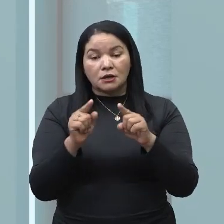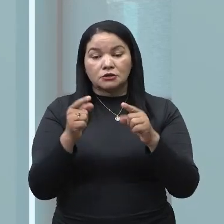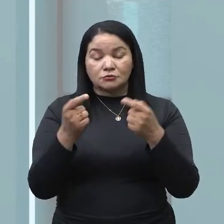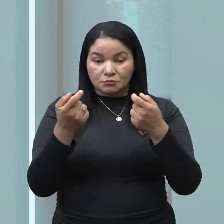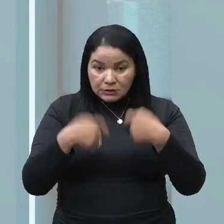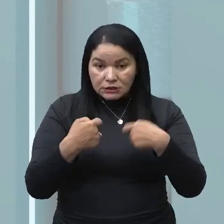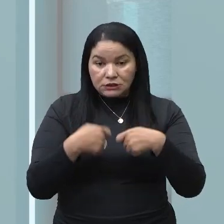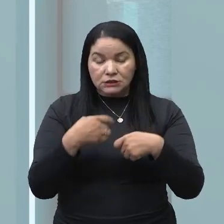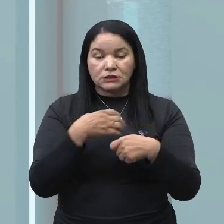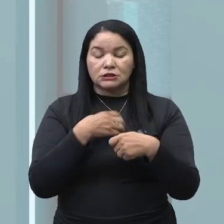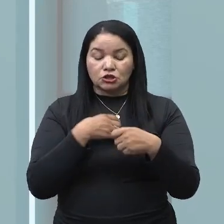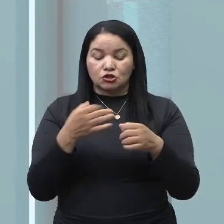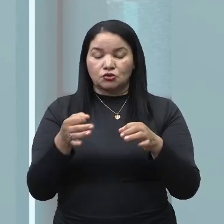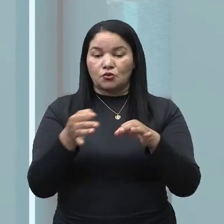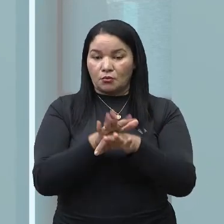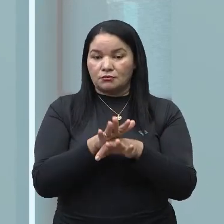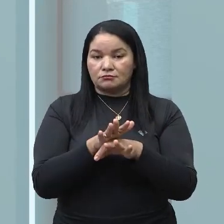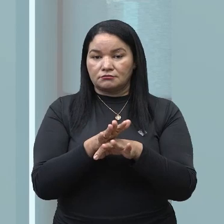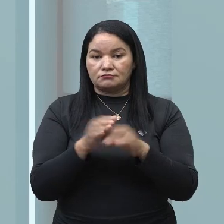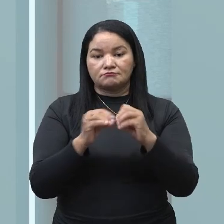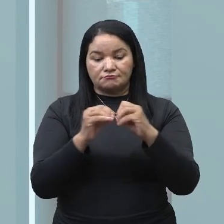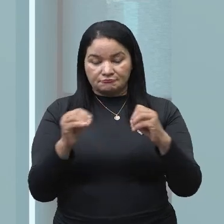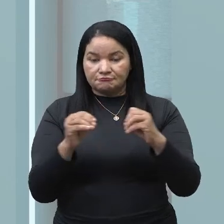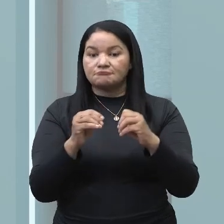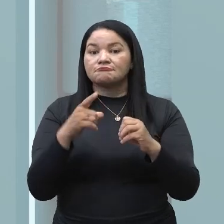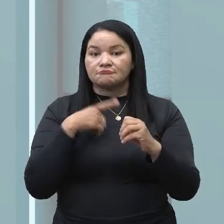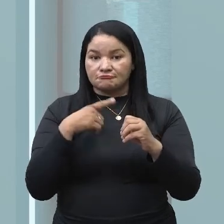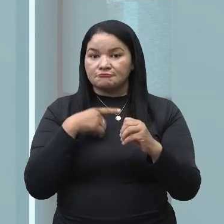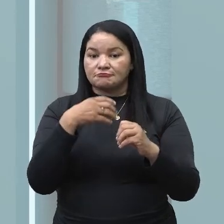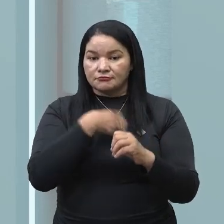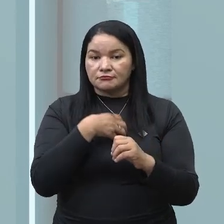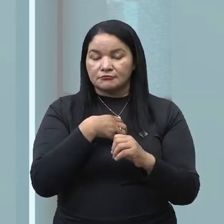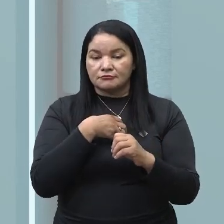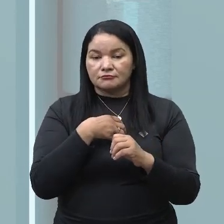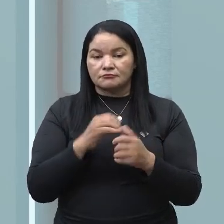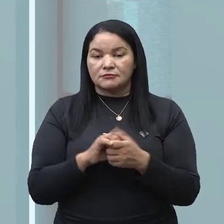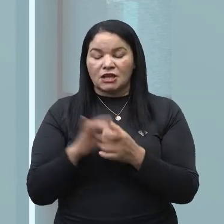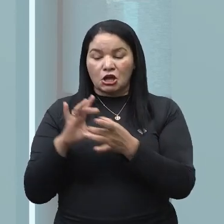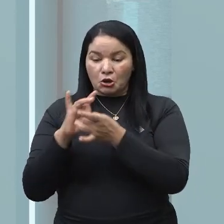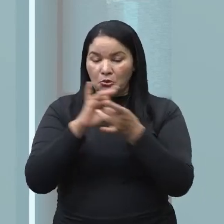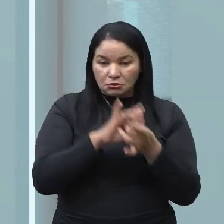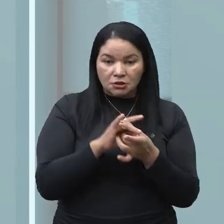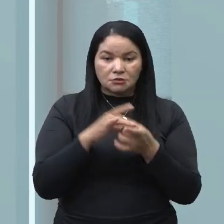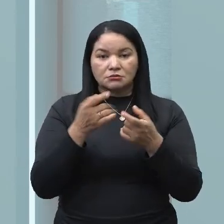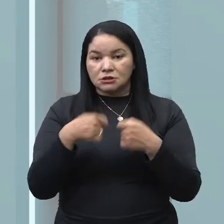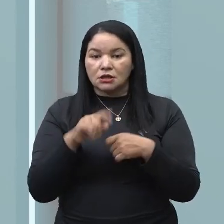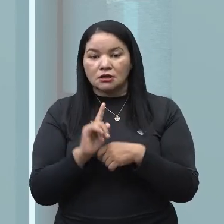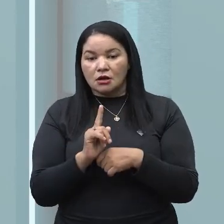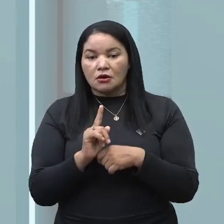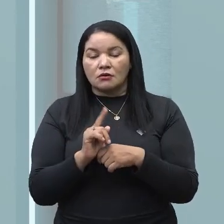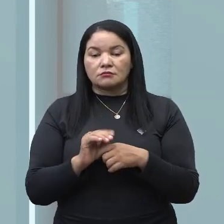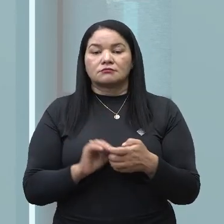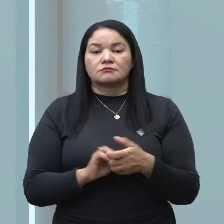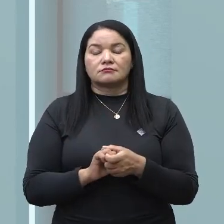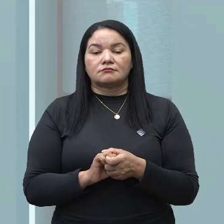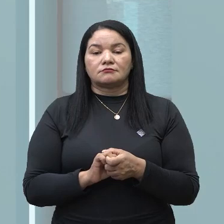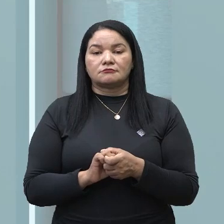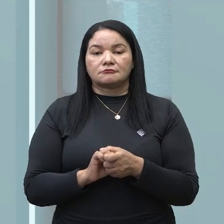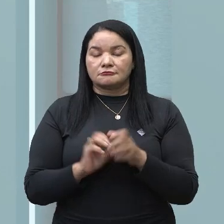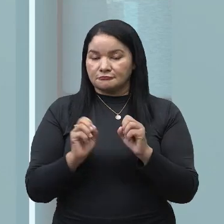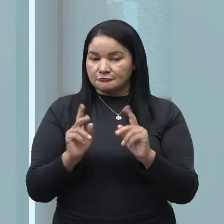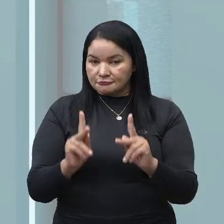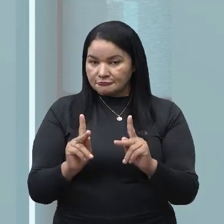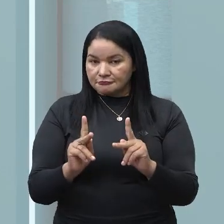Só aquela oração tem sentido. Entendeu? Não precisa de contexto. Só a oração tem sentido.